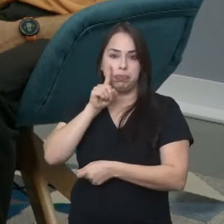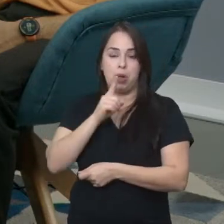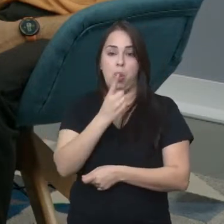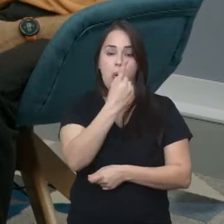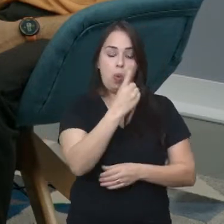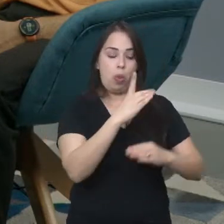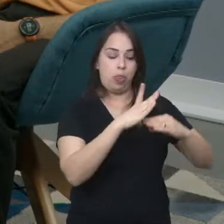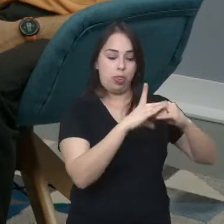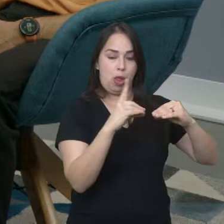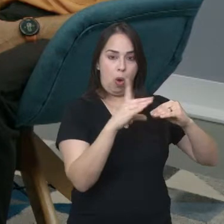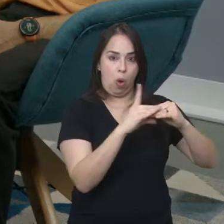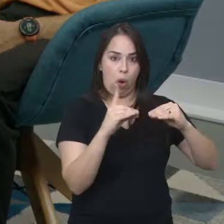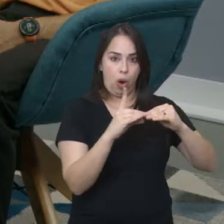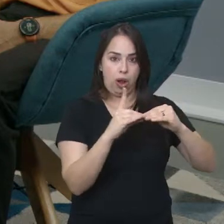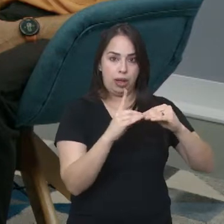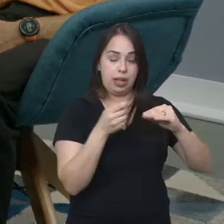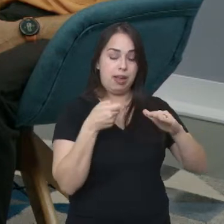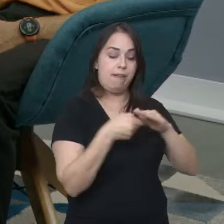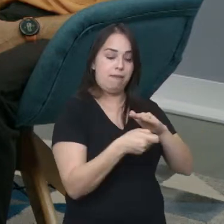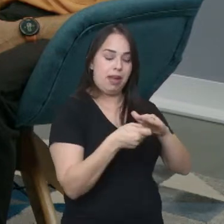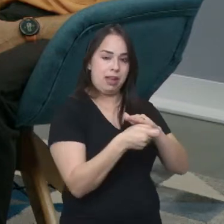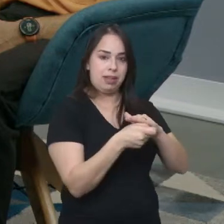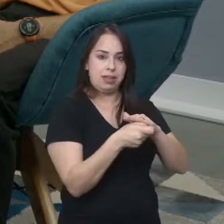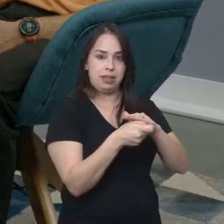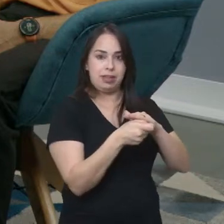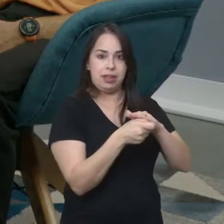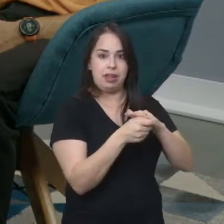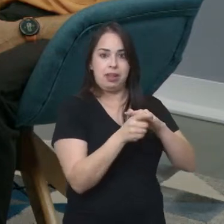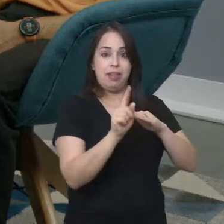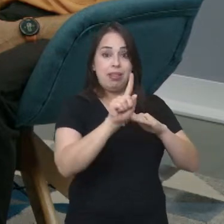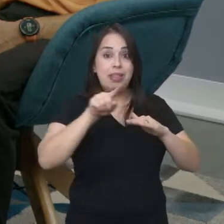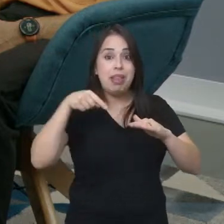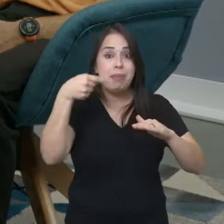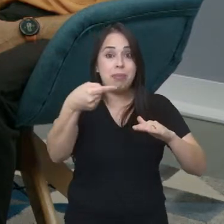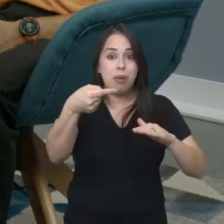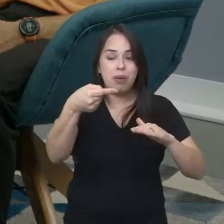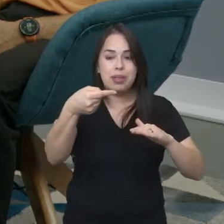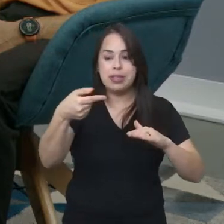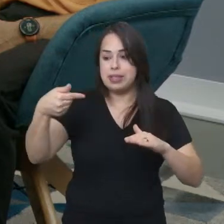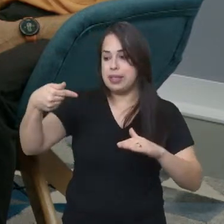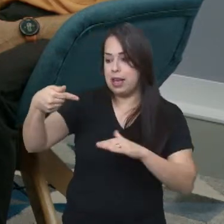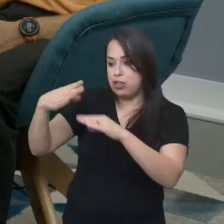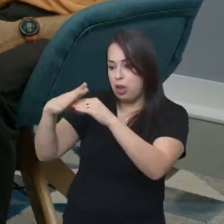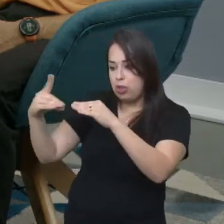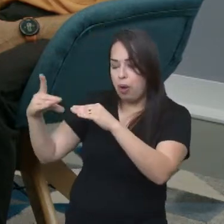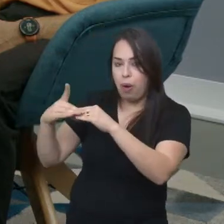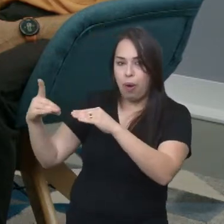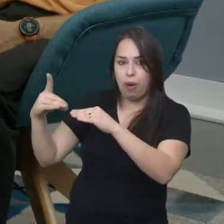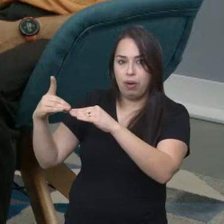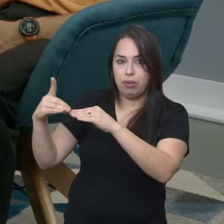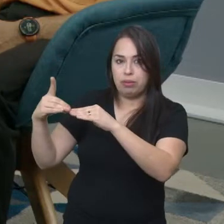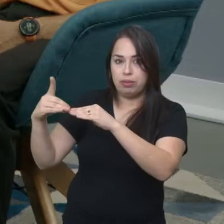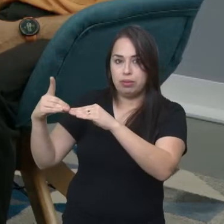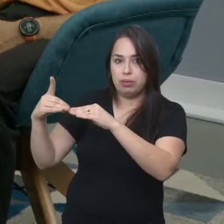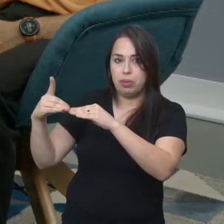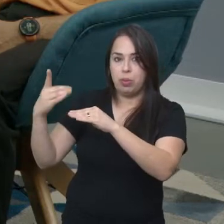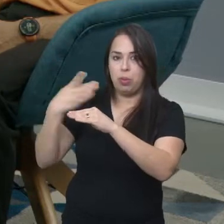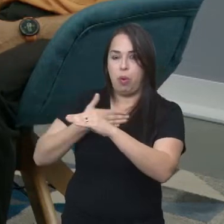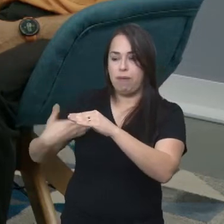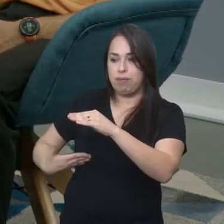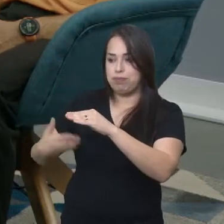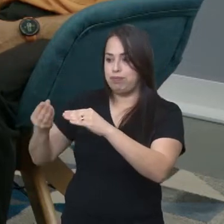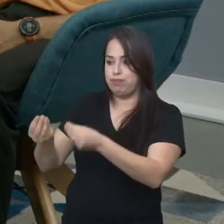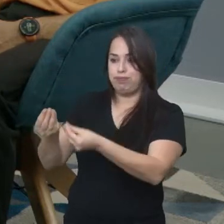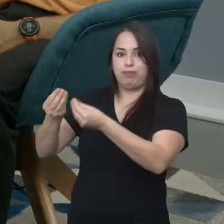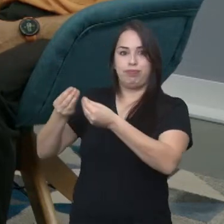$1 investido na primeira infância, $7 são retornados pelo Estado, ou seja, é um investimento e tanto,